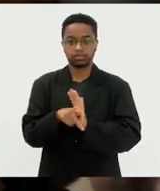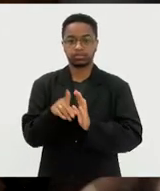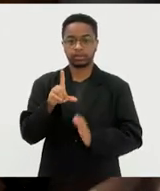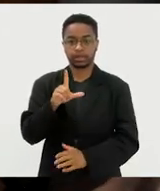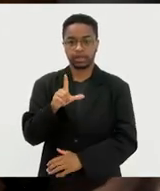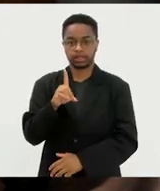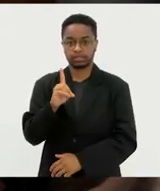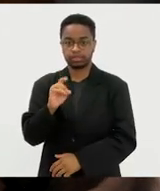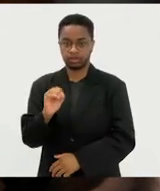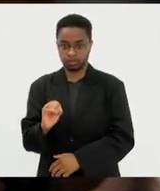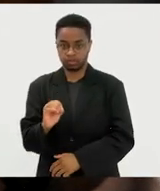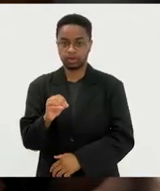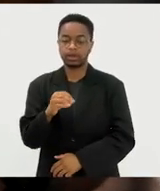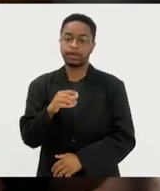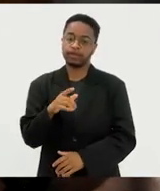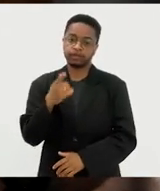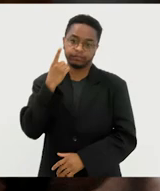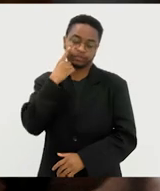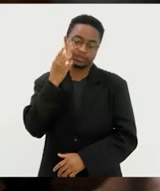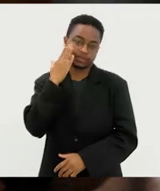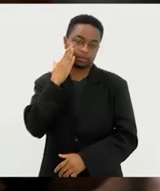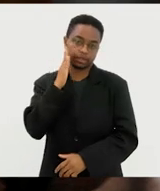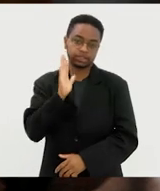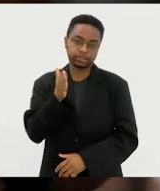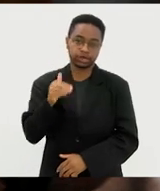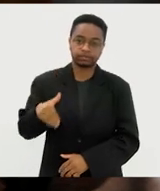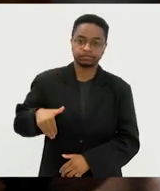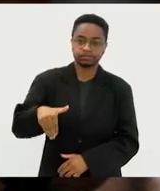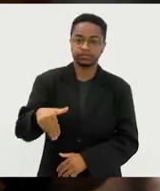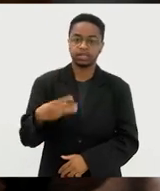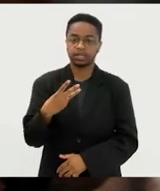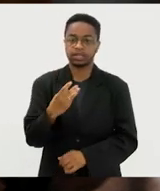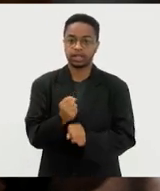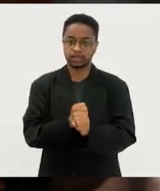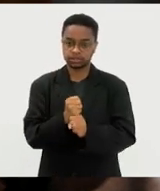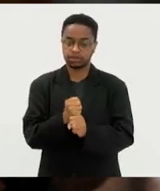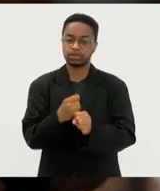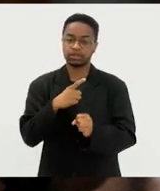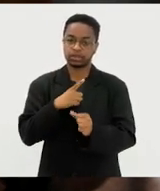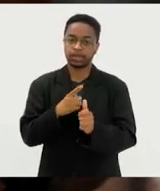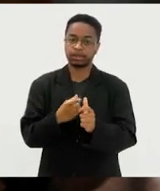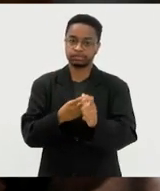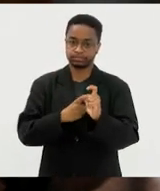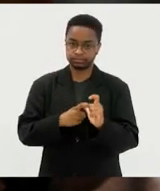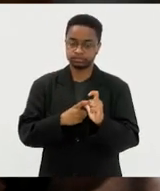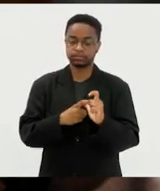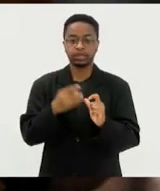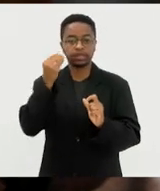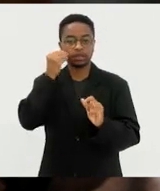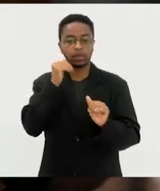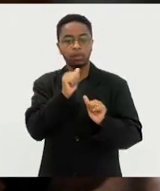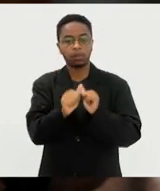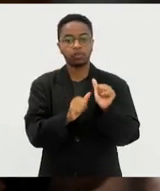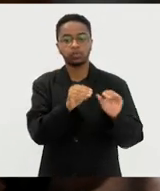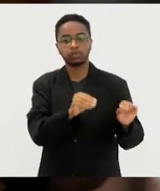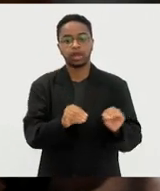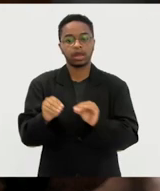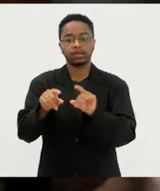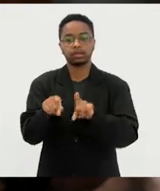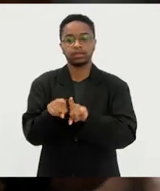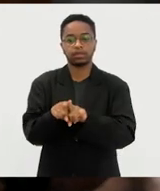que previa déficit dos próximos 3 anos, para valer o remanejamento dos próximos